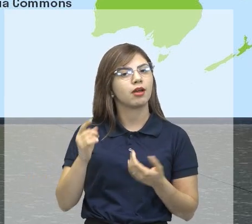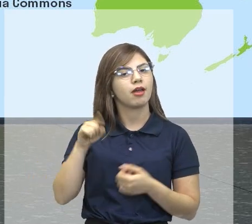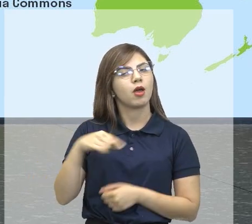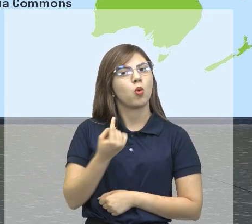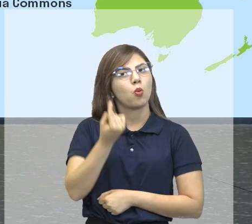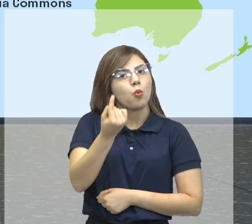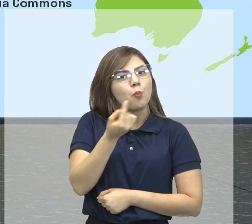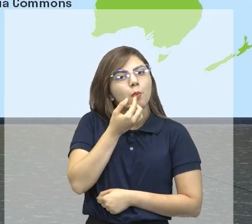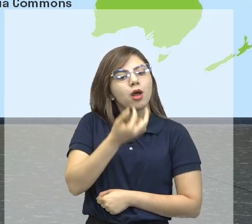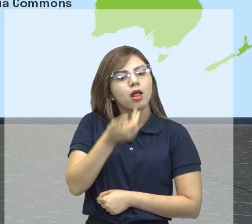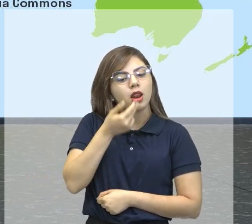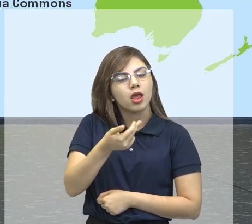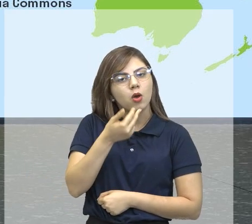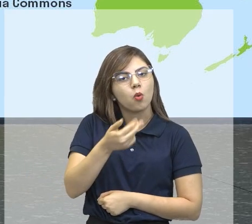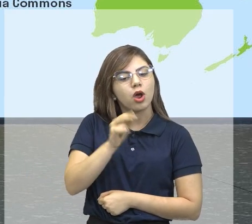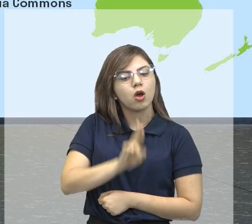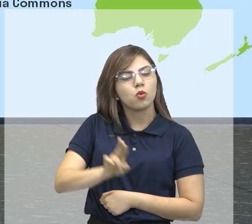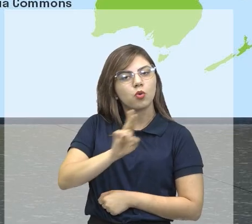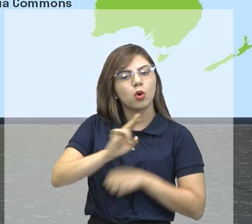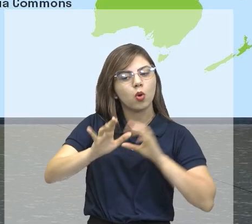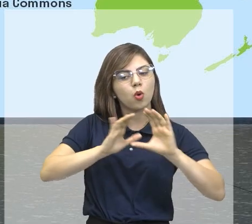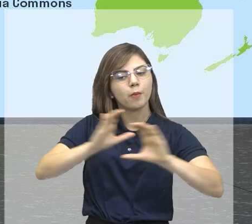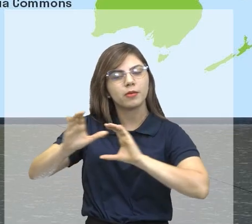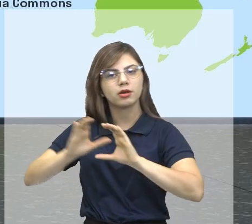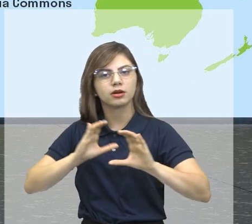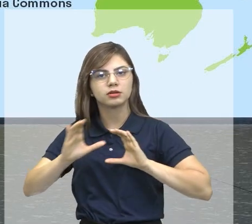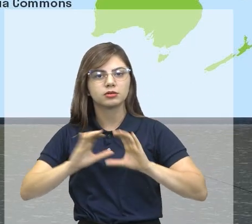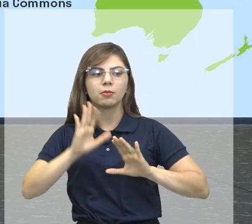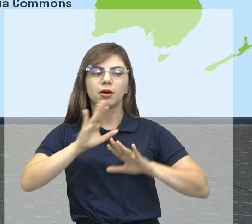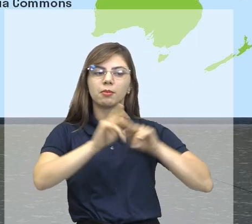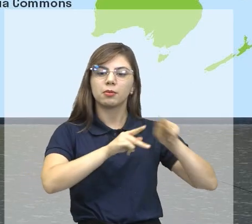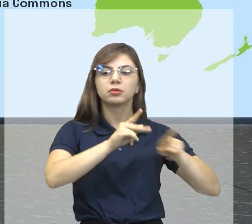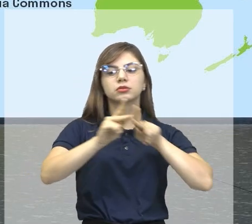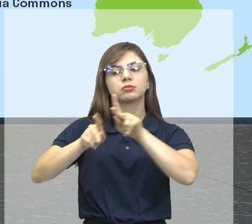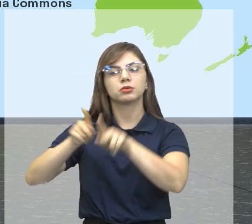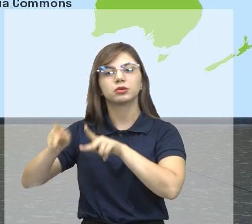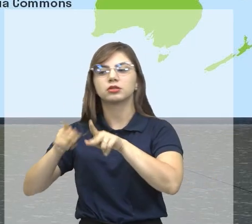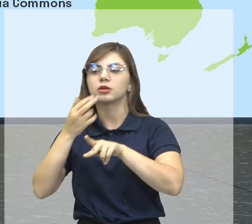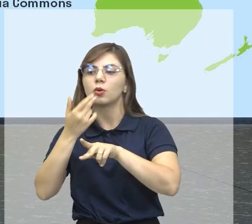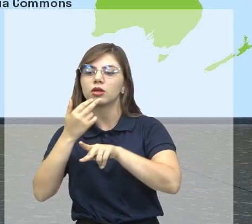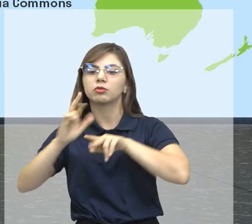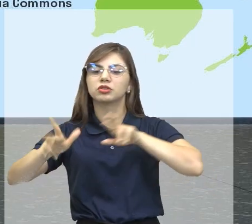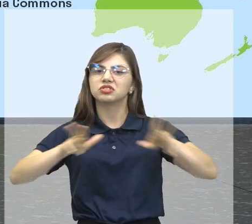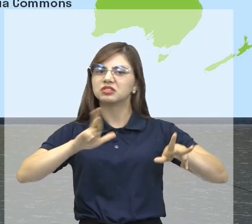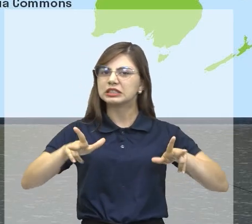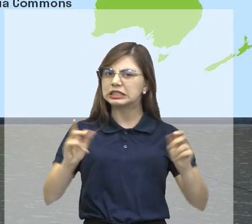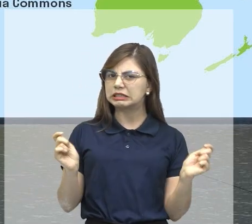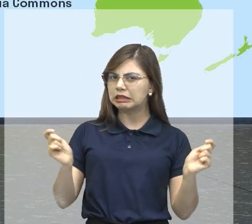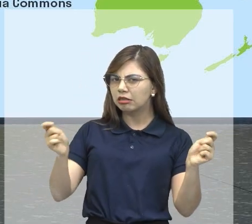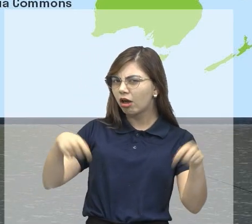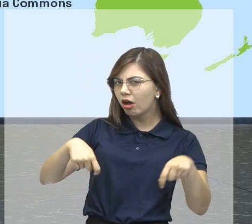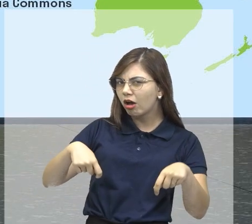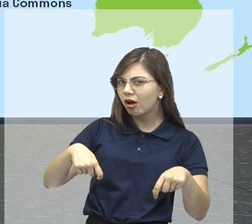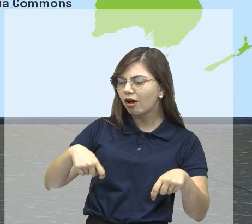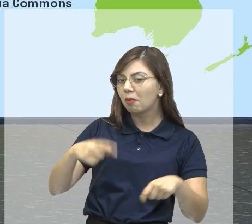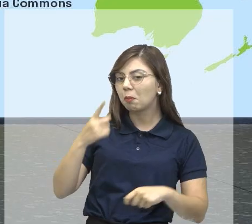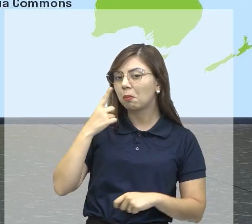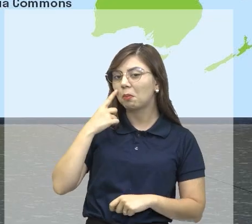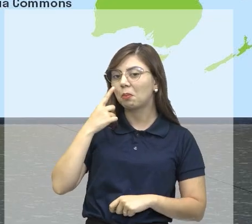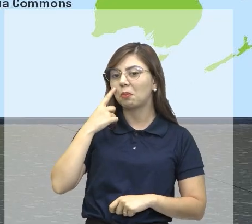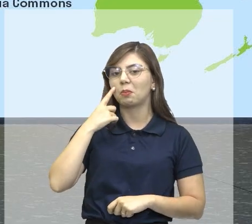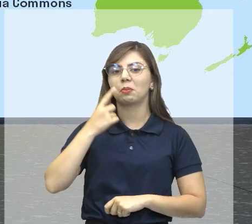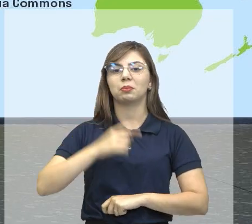se comunicar com pessoas de línguas diferentes. Será que isso é possível? Vamos conferir,